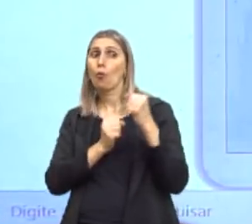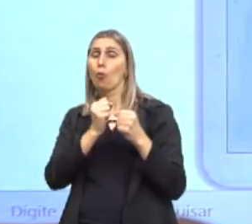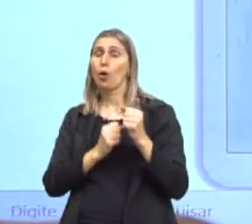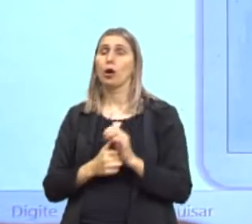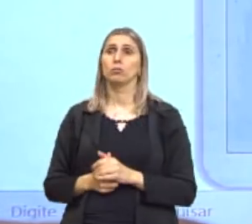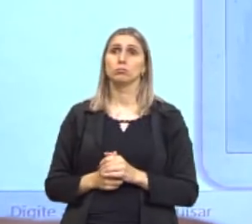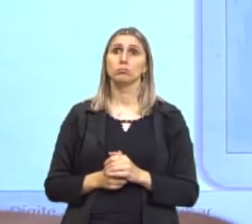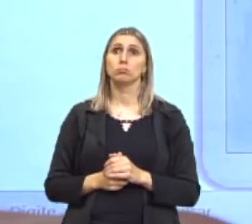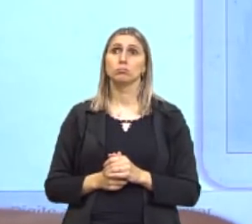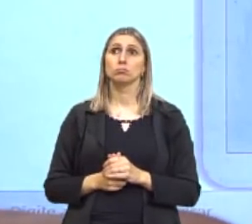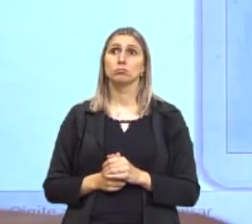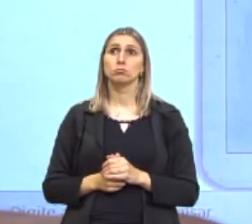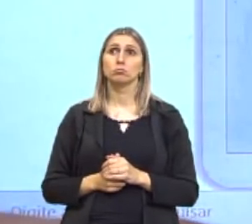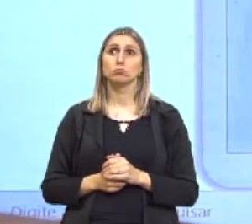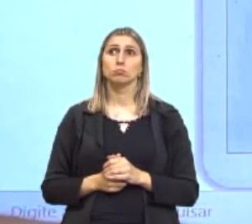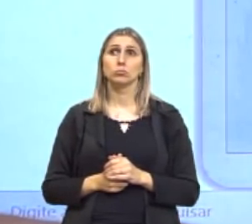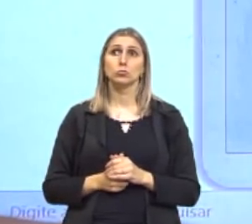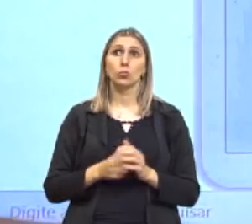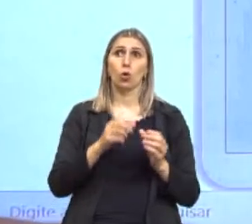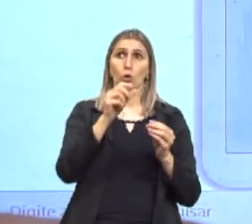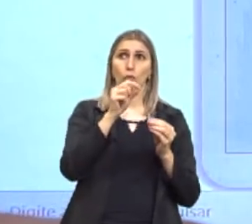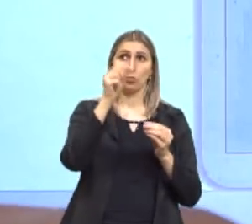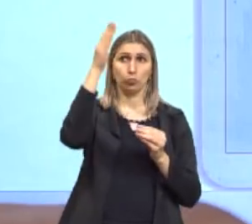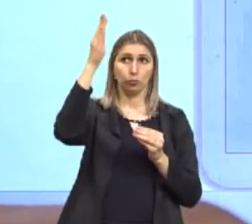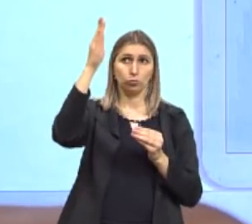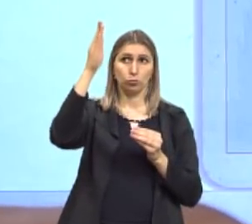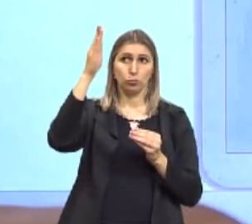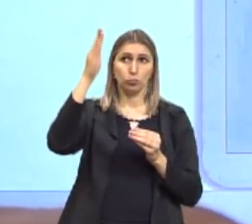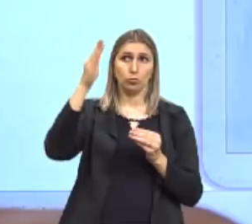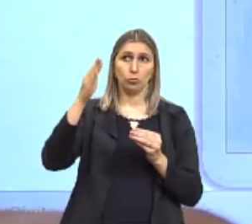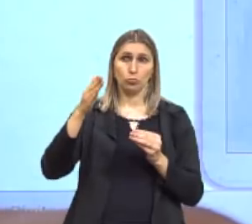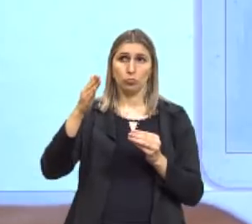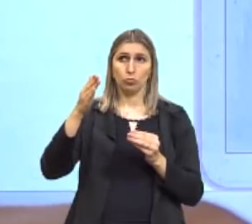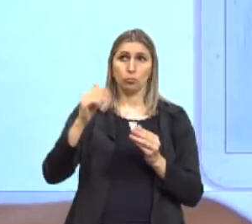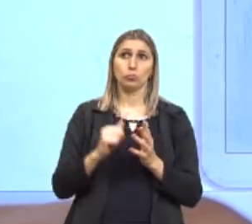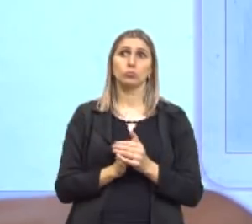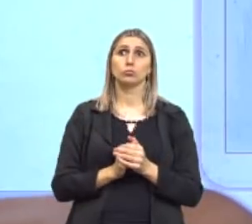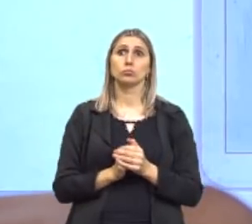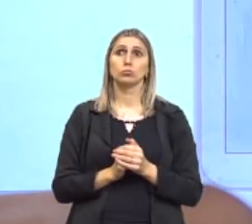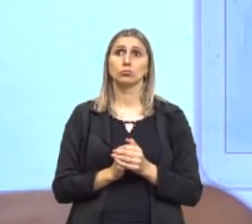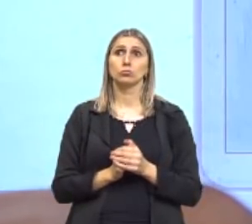aqui. Mesmo que o espelho pode estar aqui, certo?